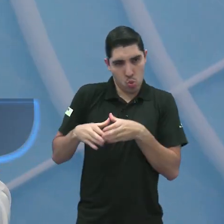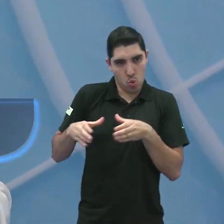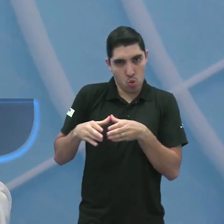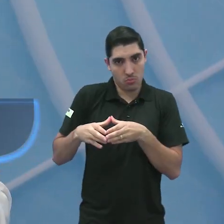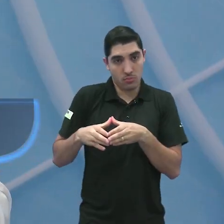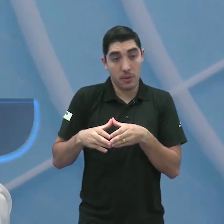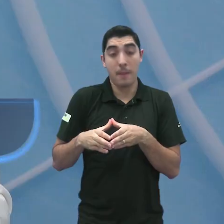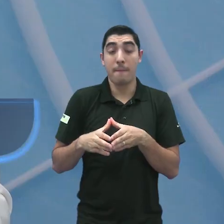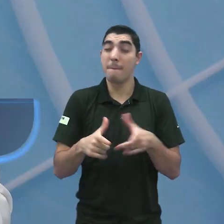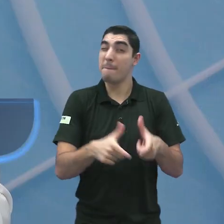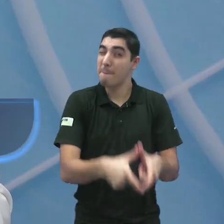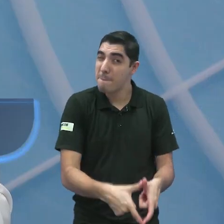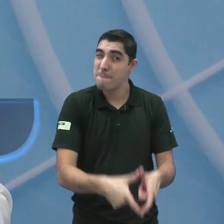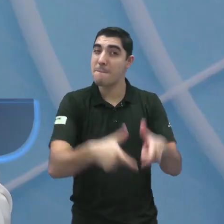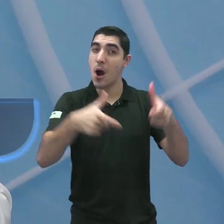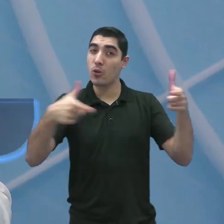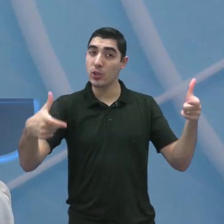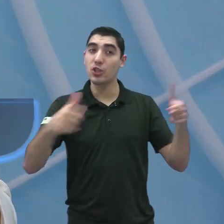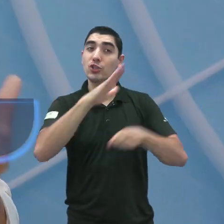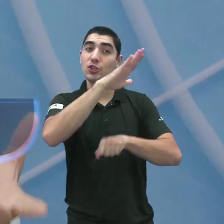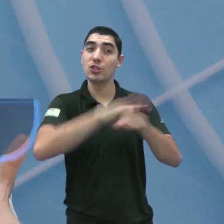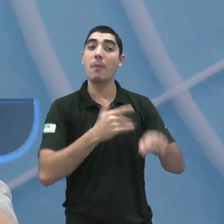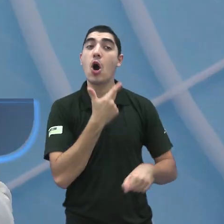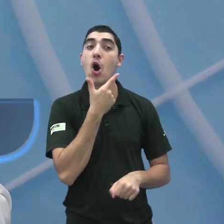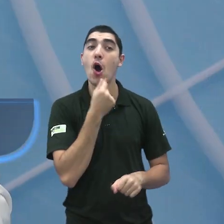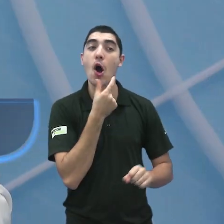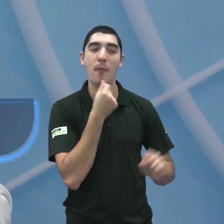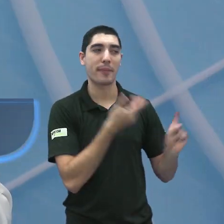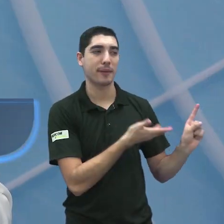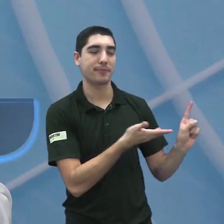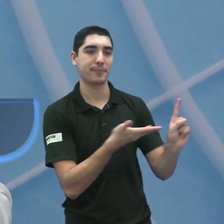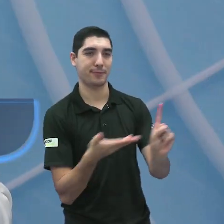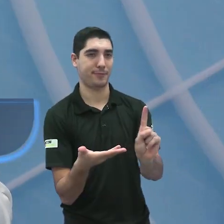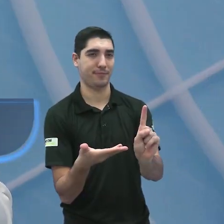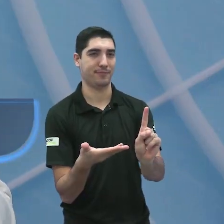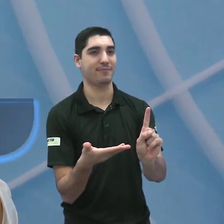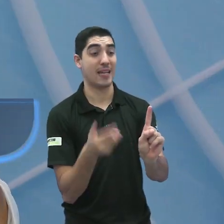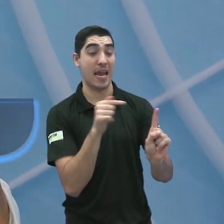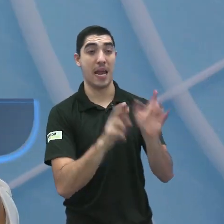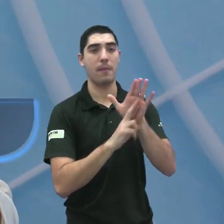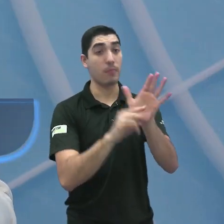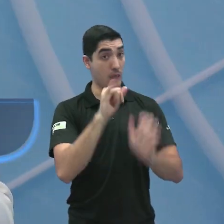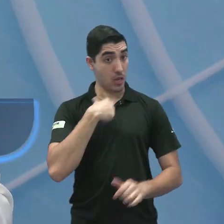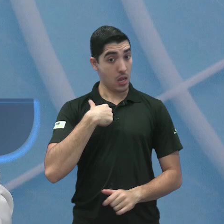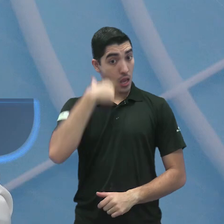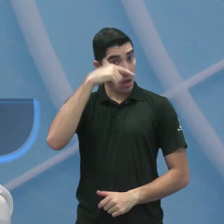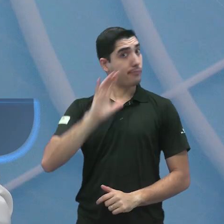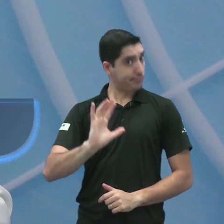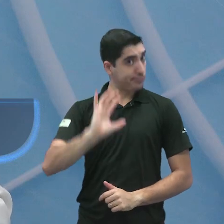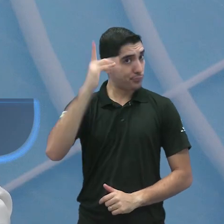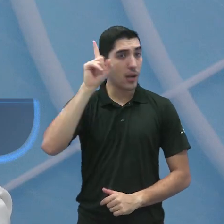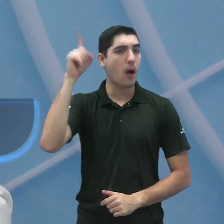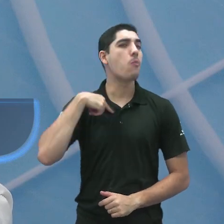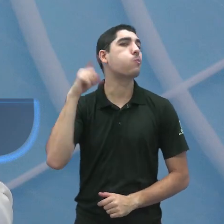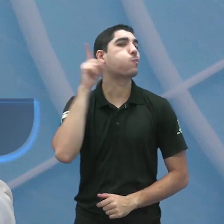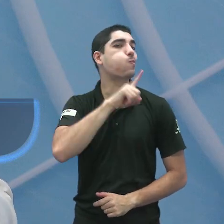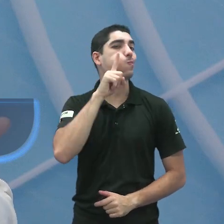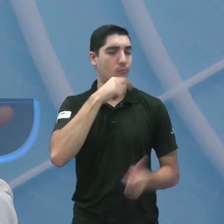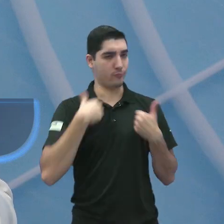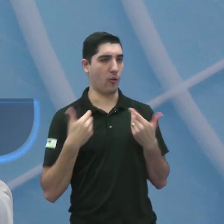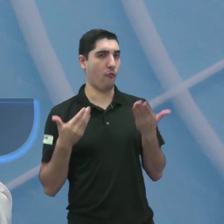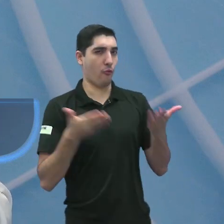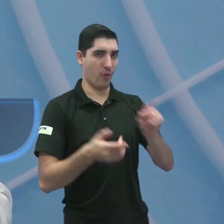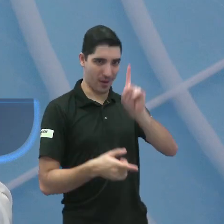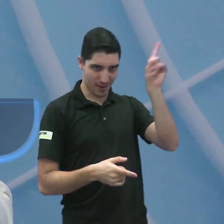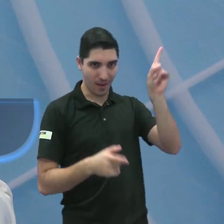convidado o pesquisador, né? Aconteceu isso comigo, eu fui para os Estados Unidos apresentar o meu trabalho, e